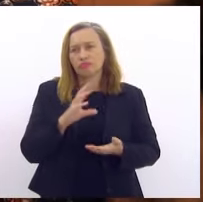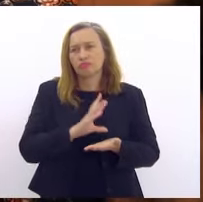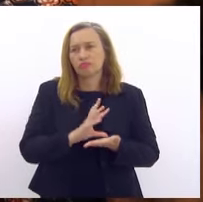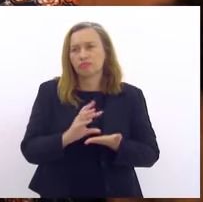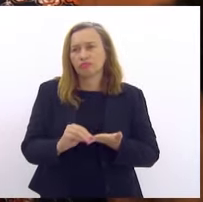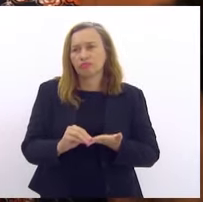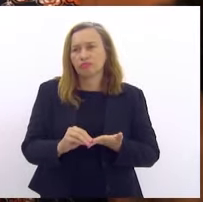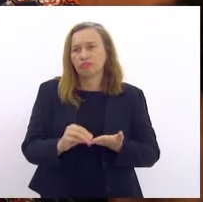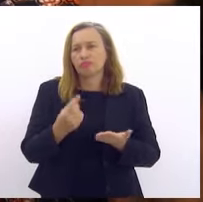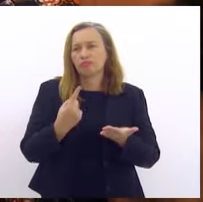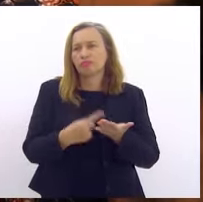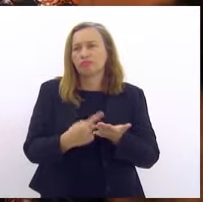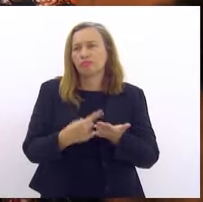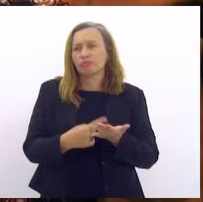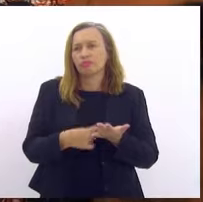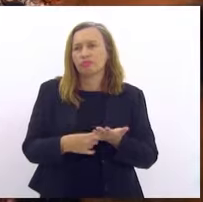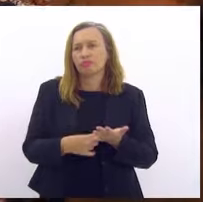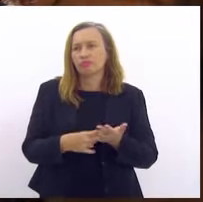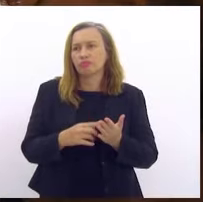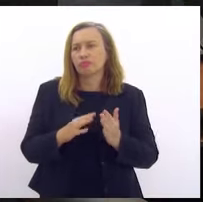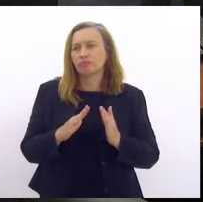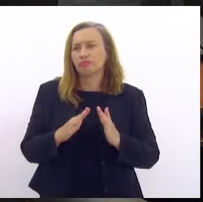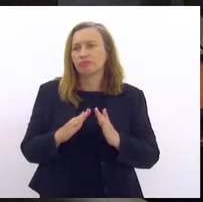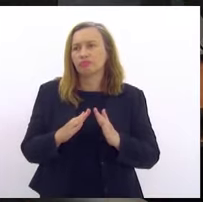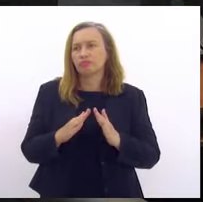Colégio de Líderes foi esse.